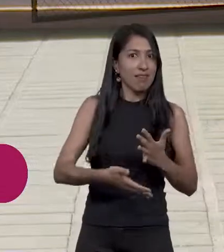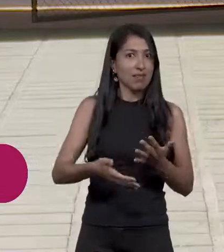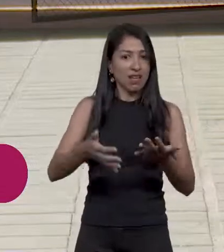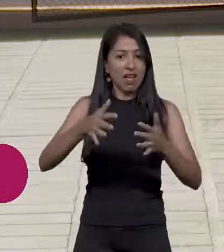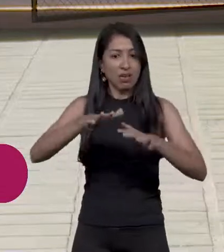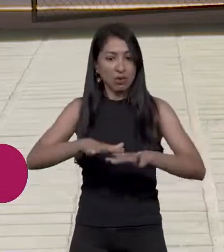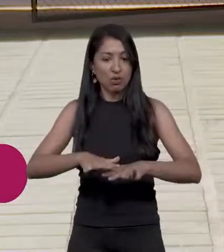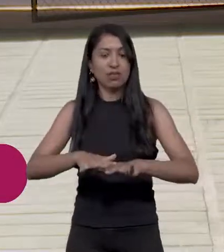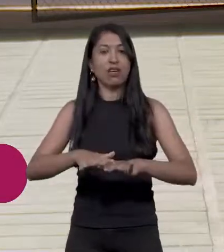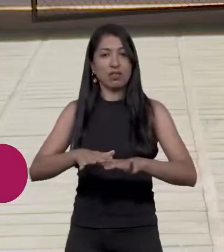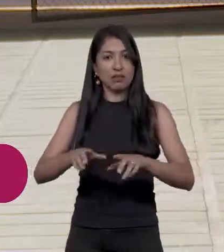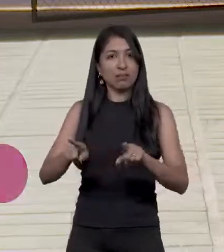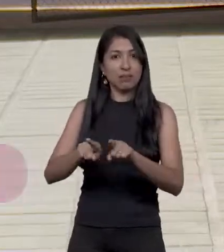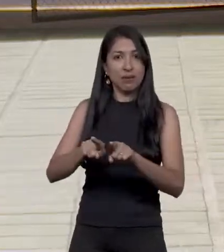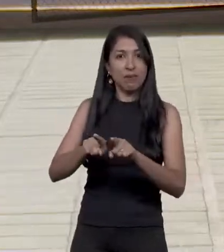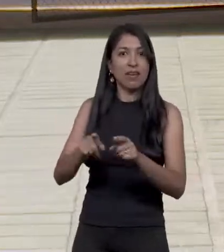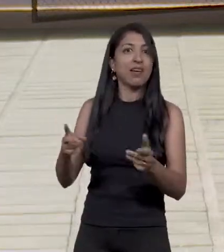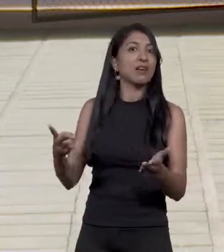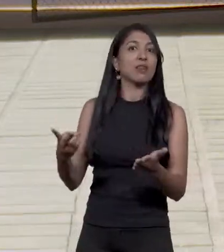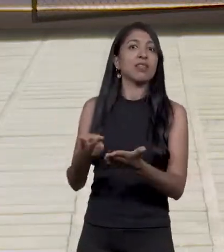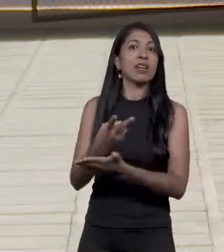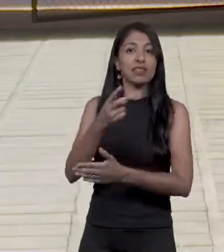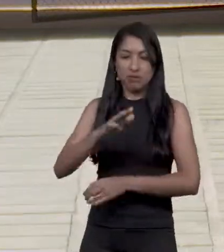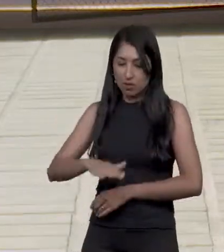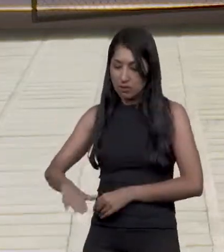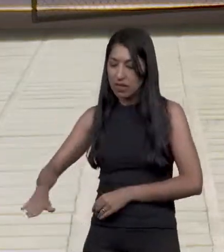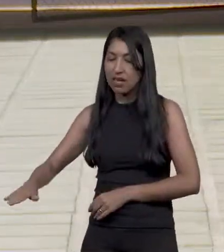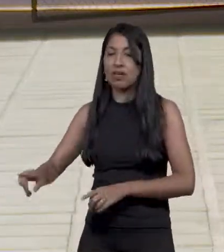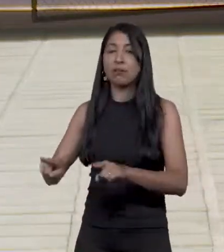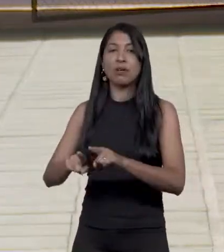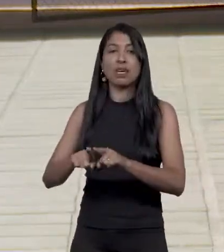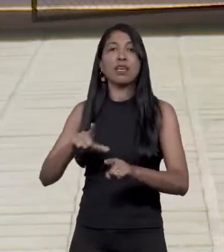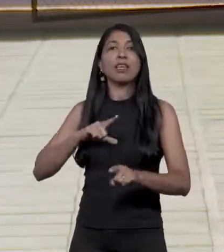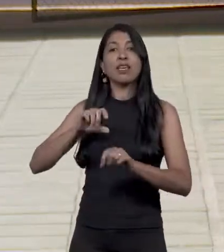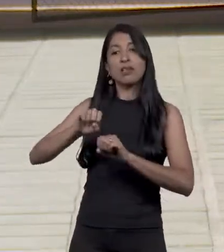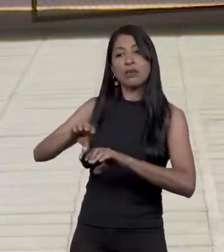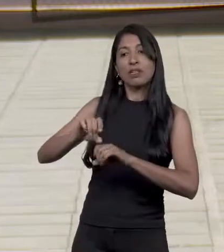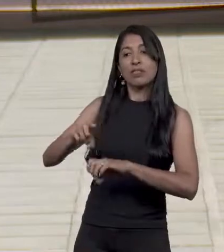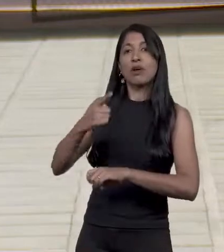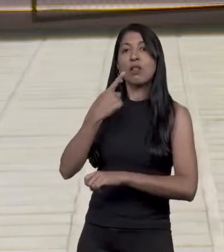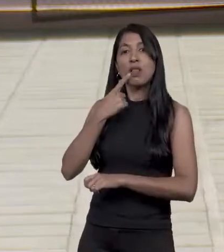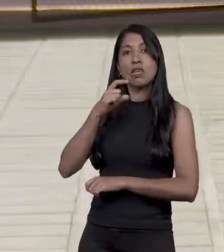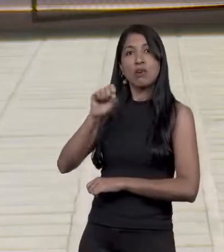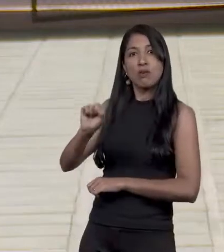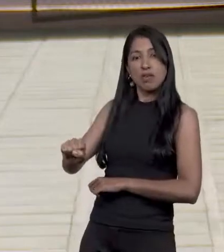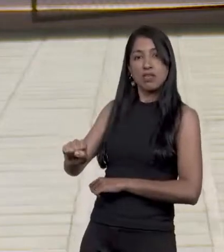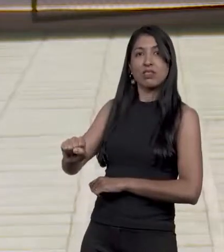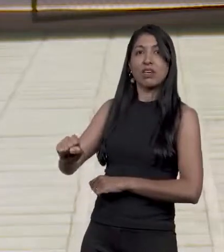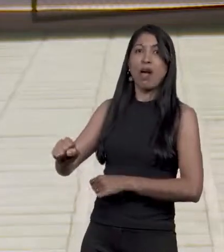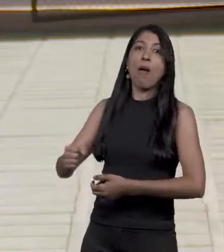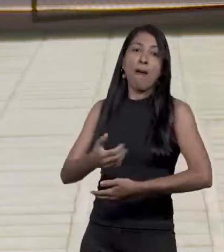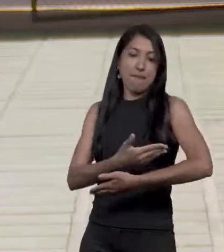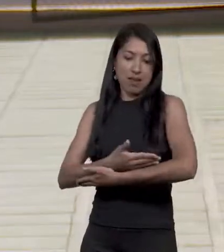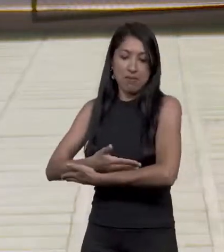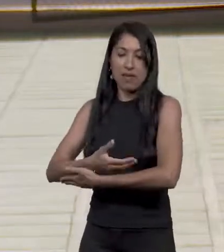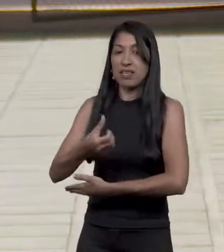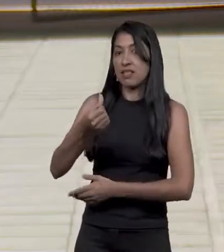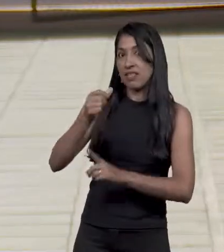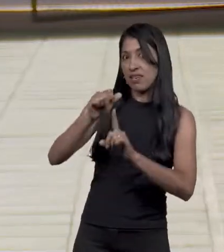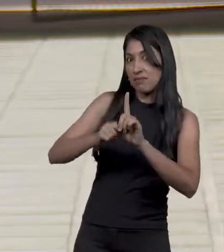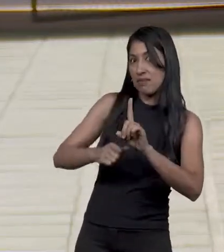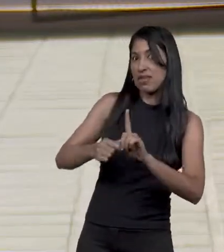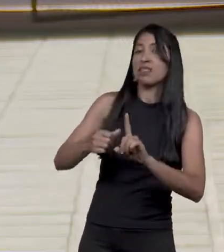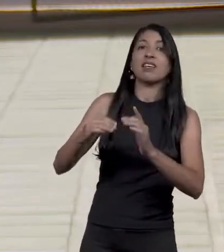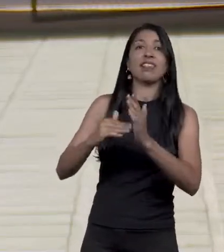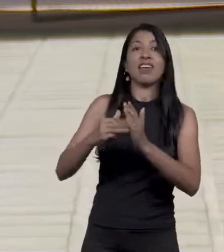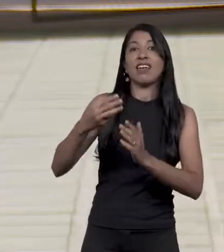inclusive, para os menores, já que a escola tem a educação linguística precoce para crianças de 6 meses a